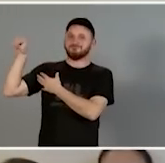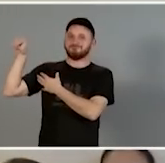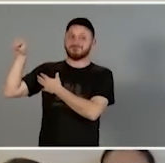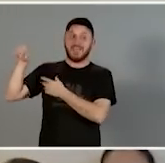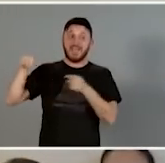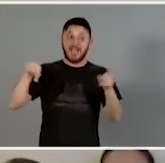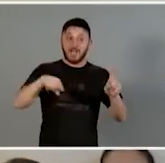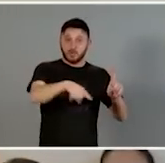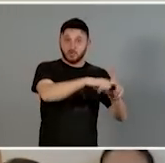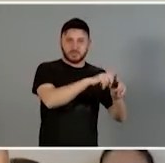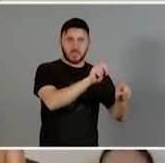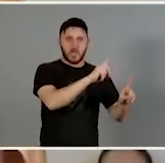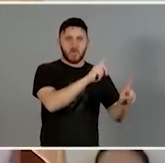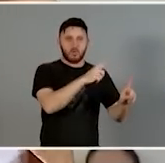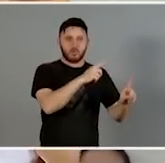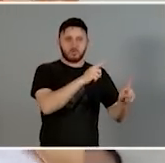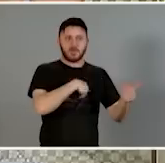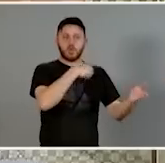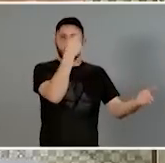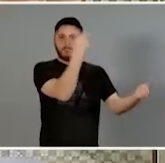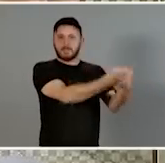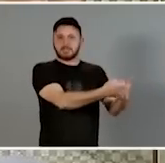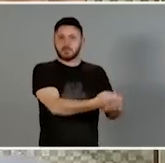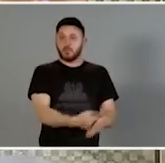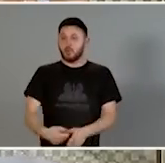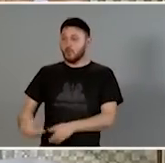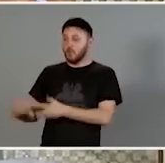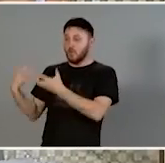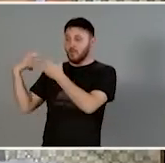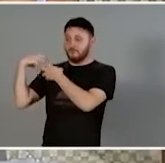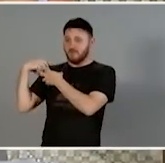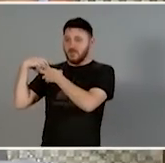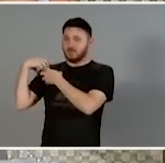obrigação, o fardo não.